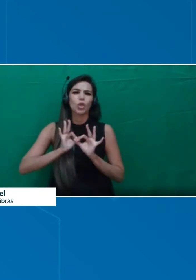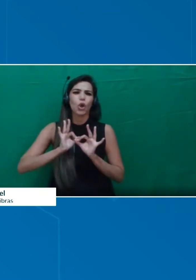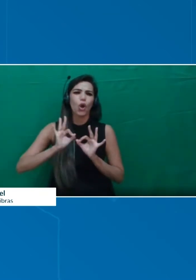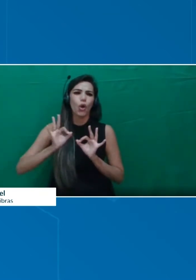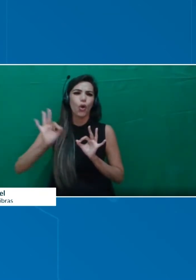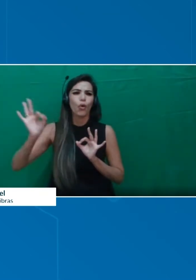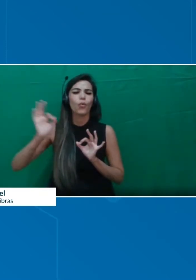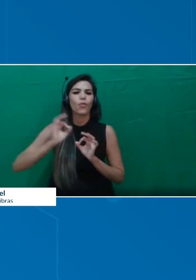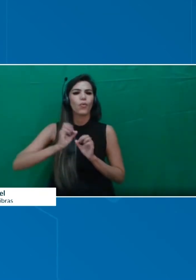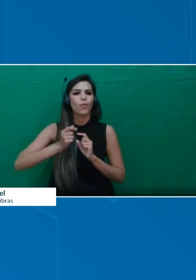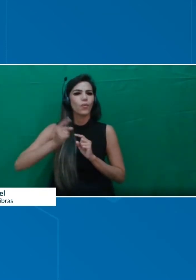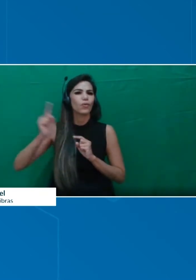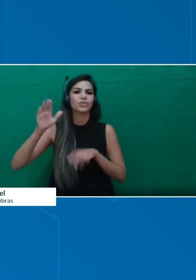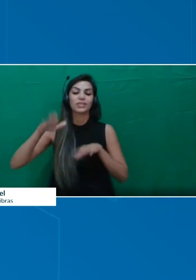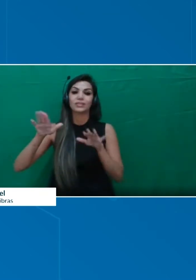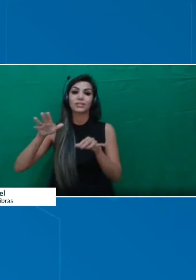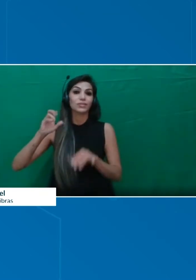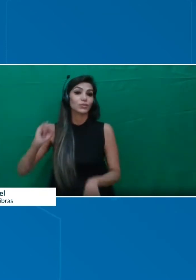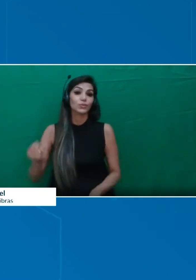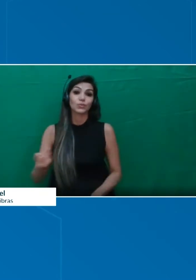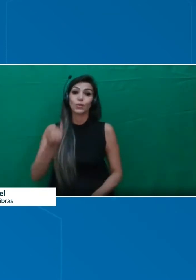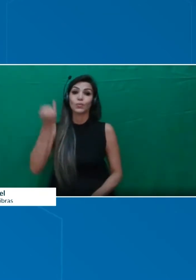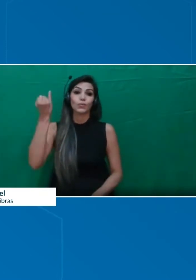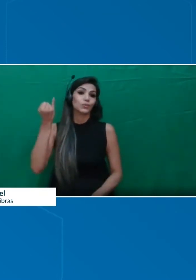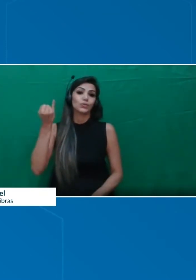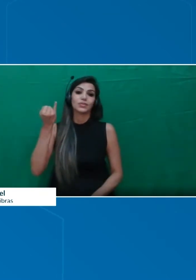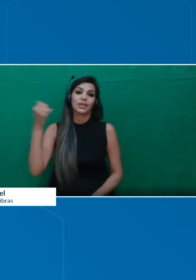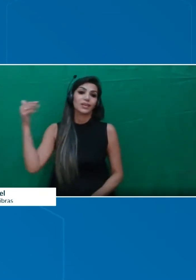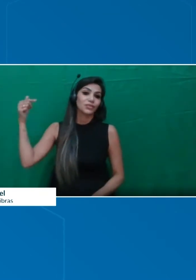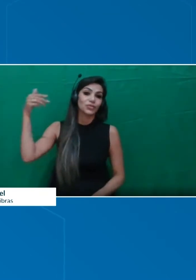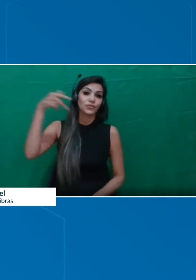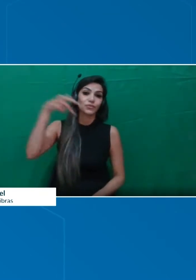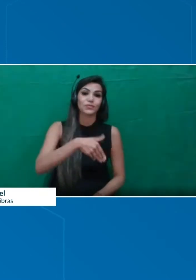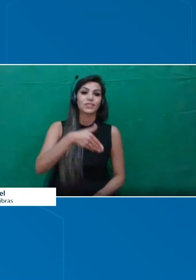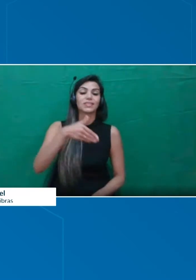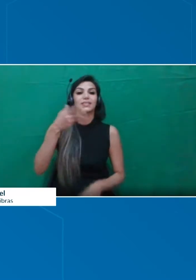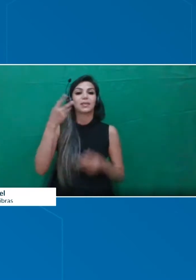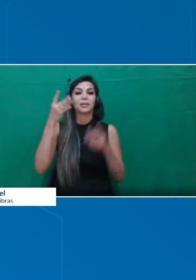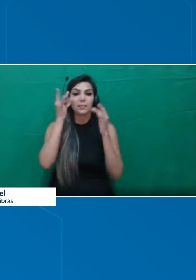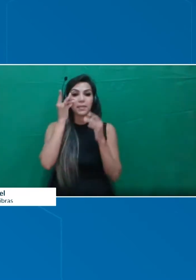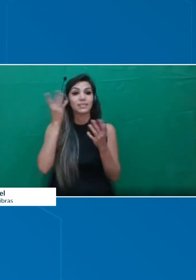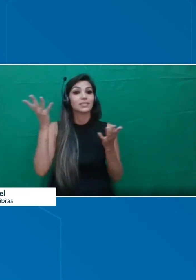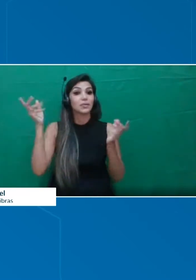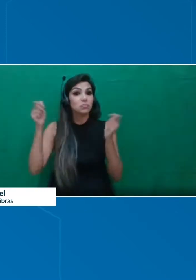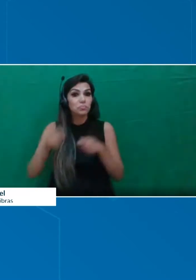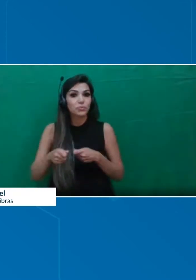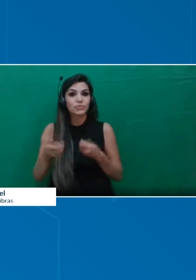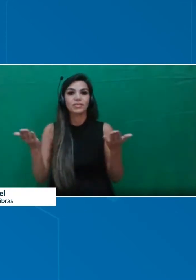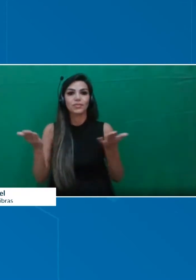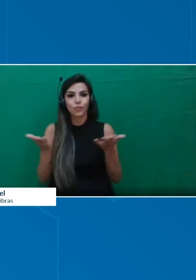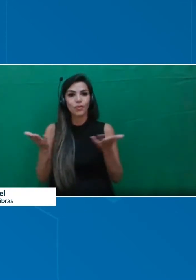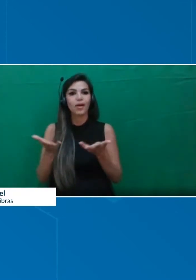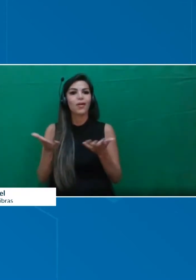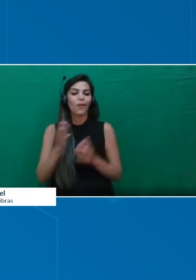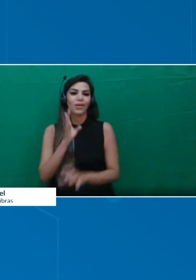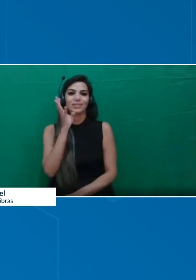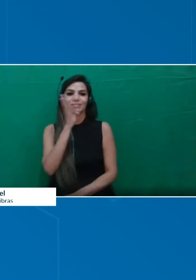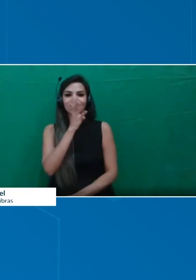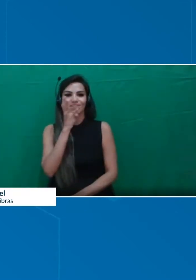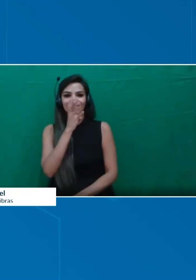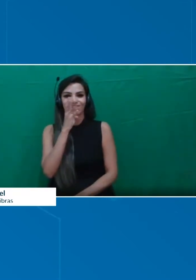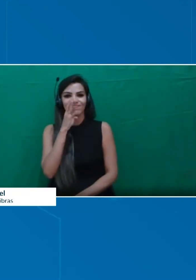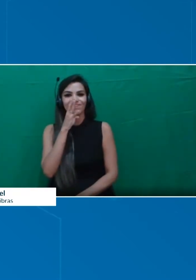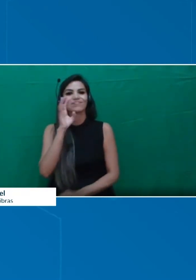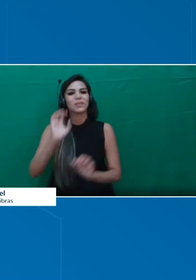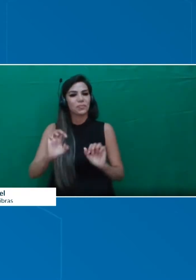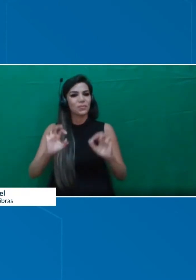tivesse a oportunidade de estar em uma versão presencial do evento, poderia se sentir contemplada a partir desse formato virtual. E foi